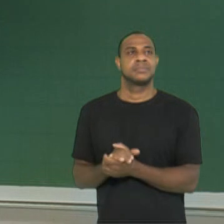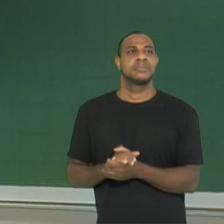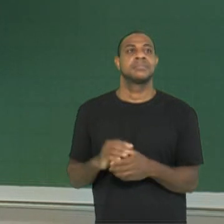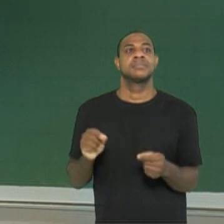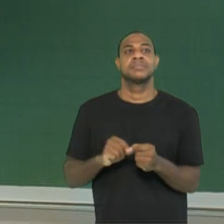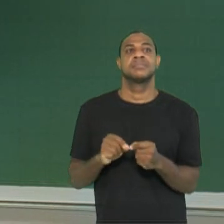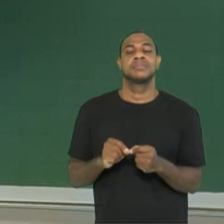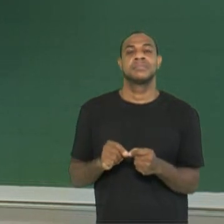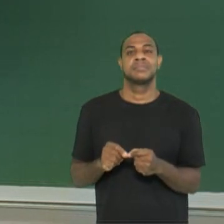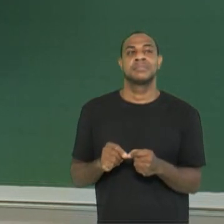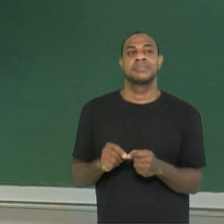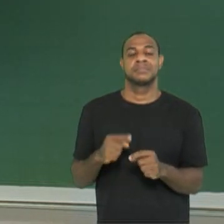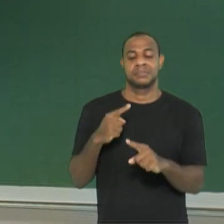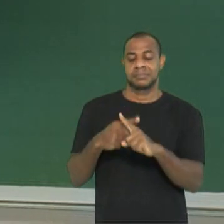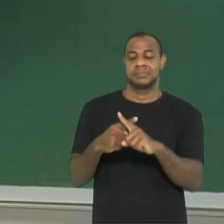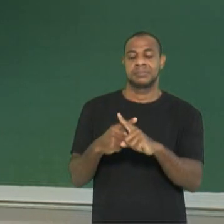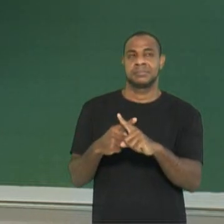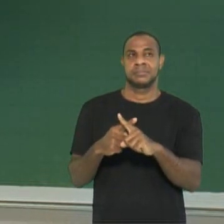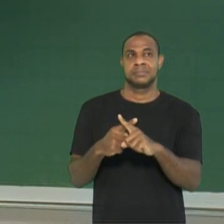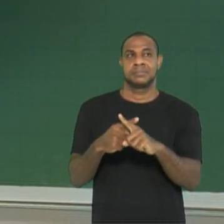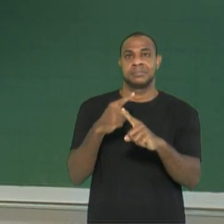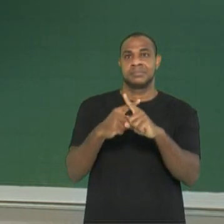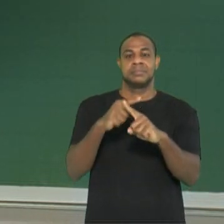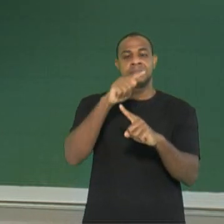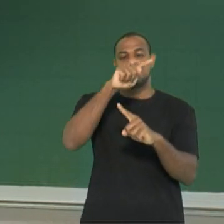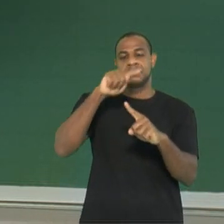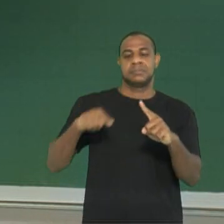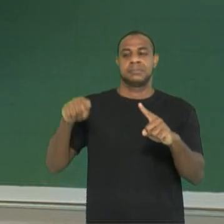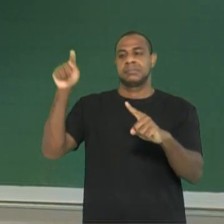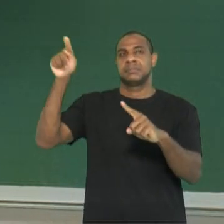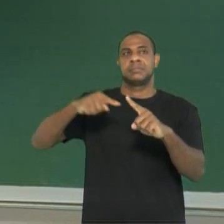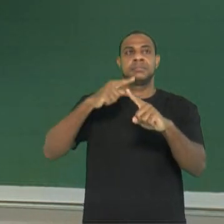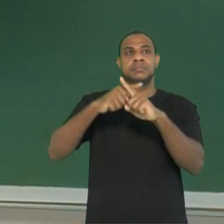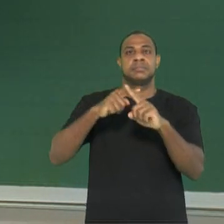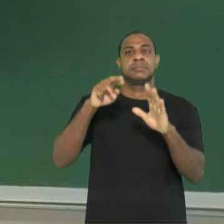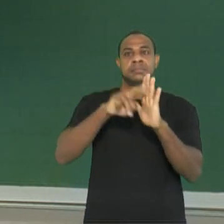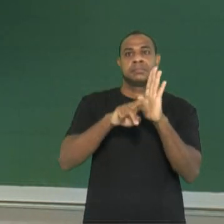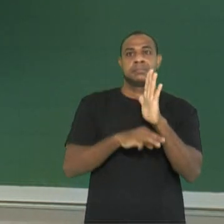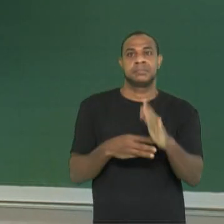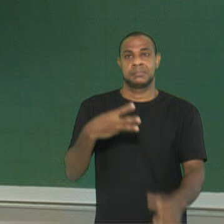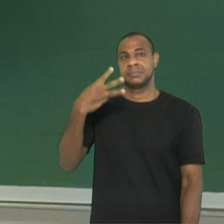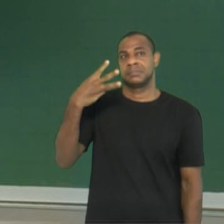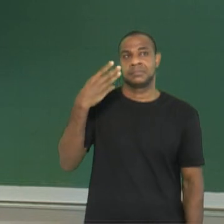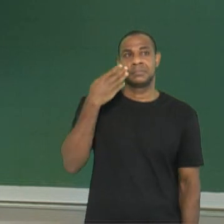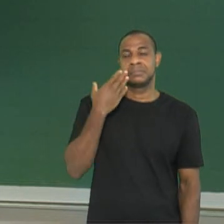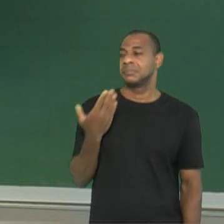vamos ter que fazer a multiplicação cruzada, a popular regra de 3.